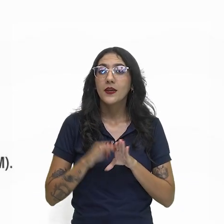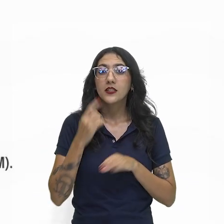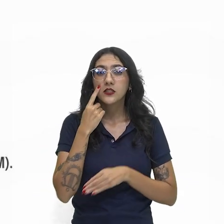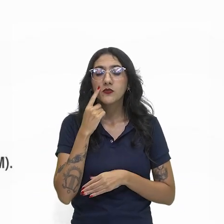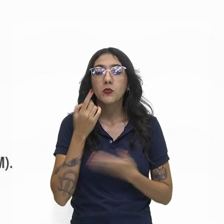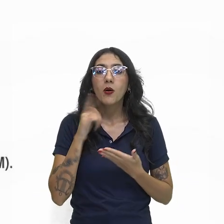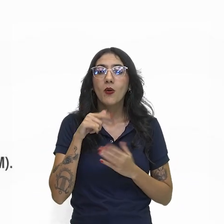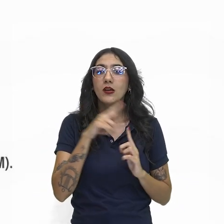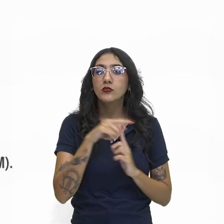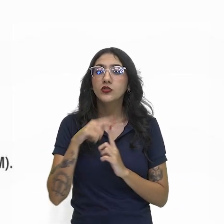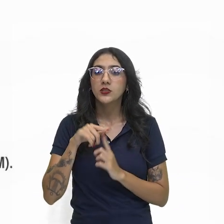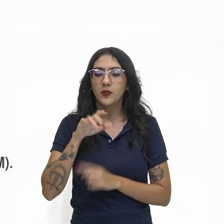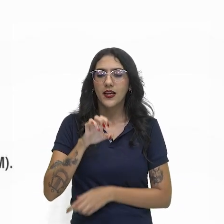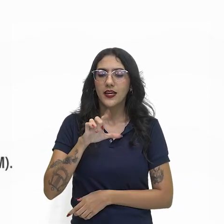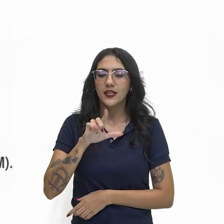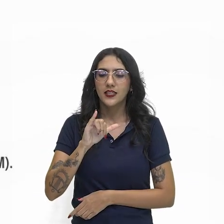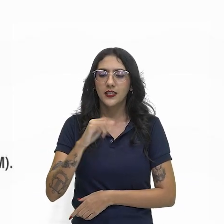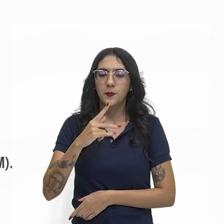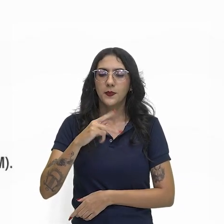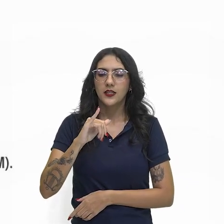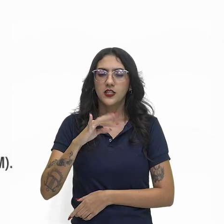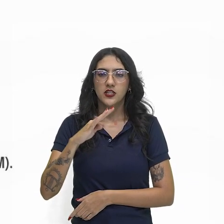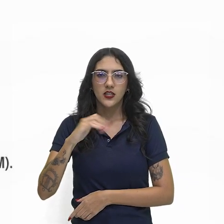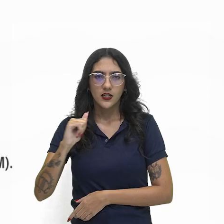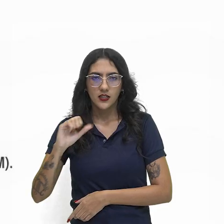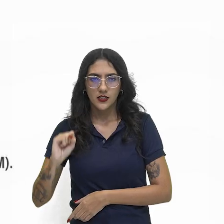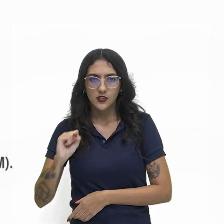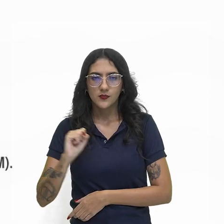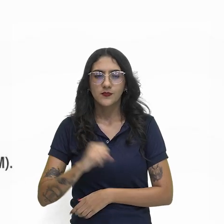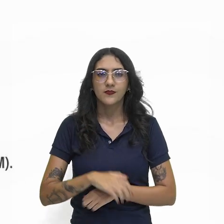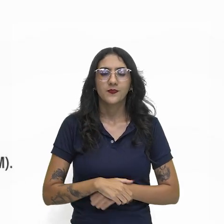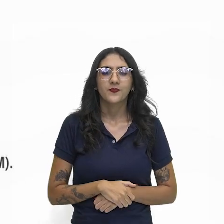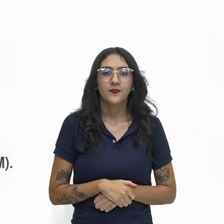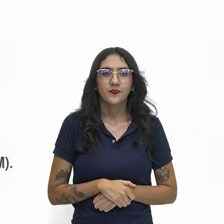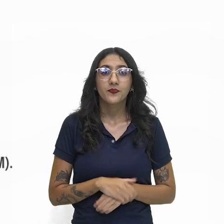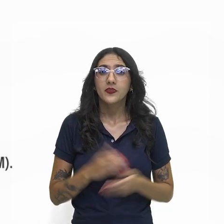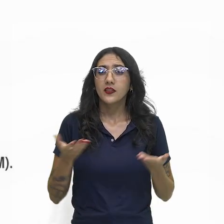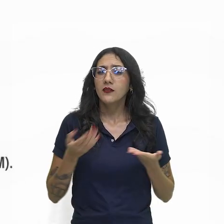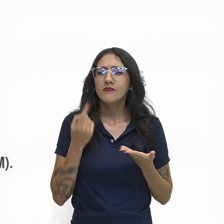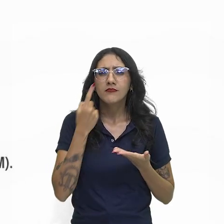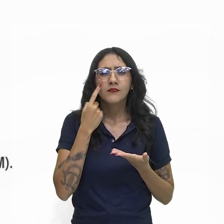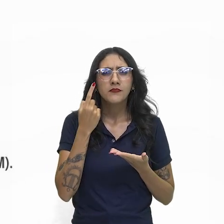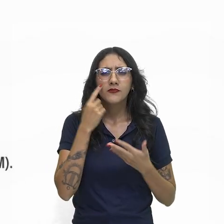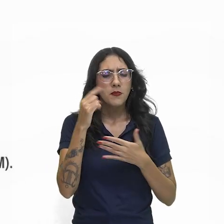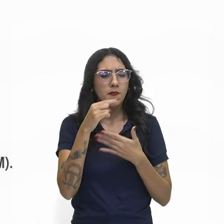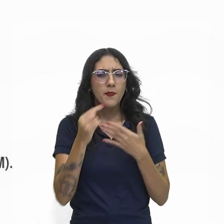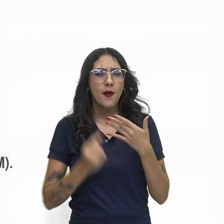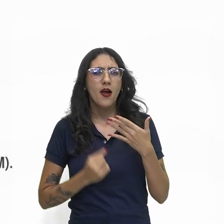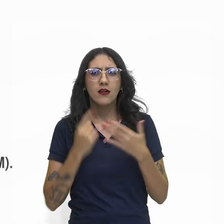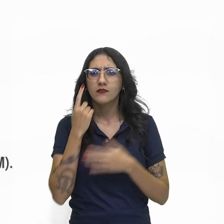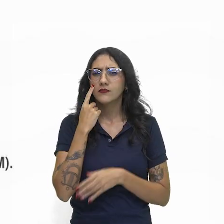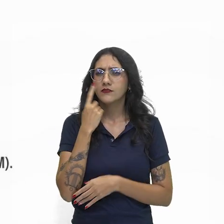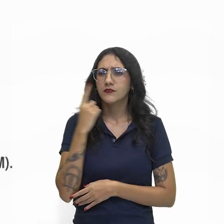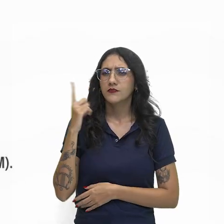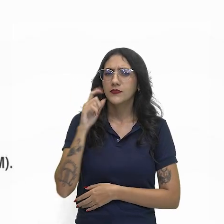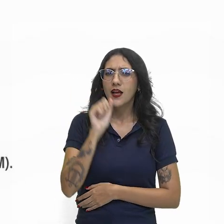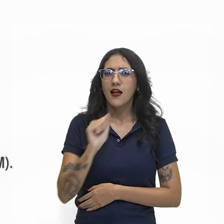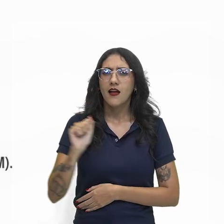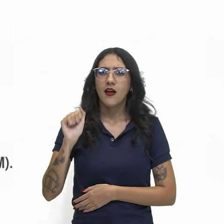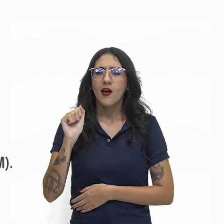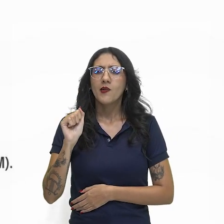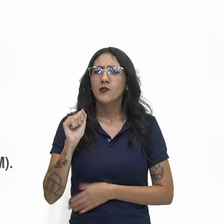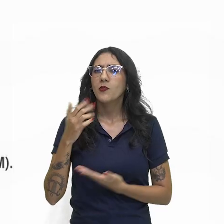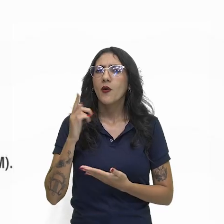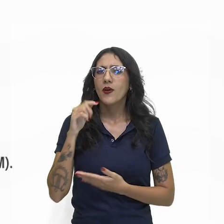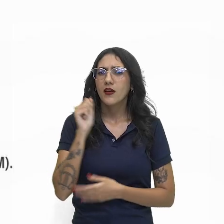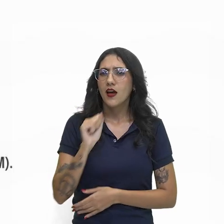quê? Elípticas, tá certo? E aí, olha só, olha as alternativas que nós temos aqui. As órbitas do Sol